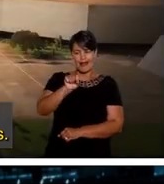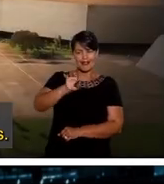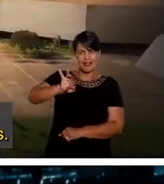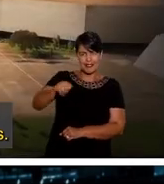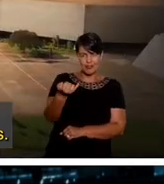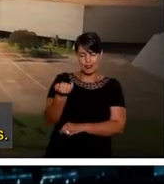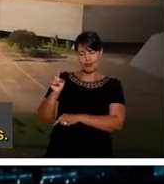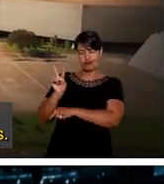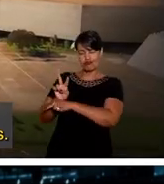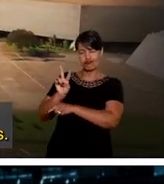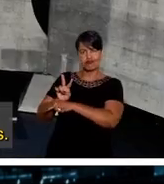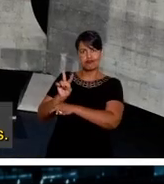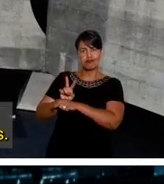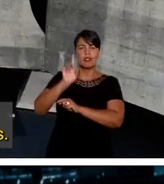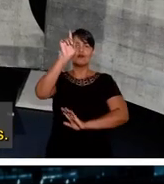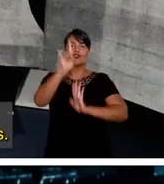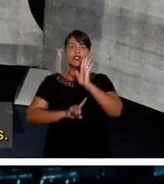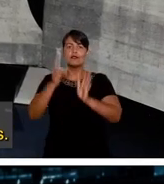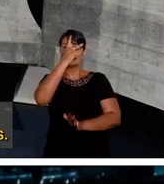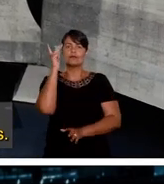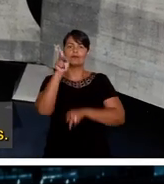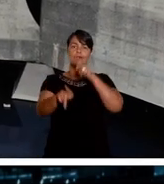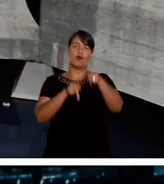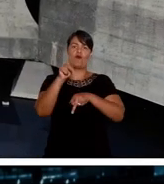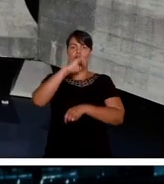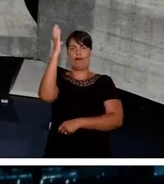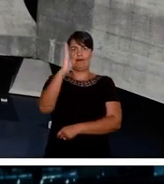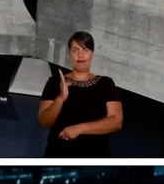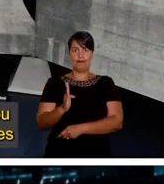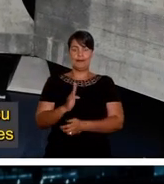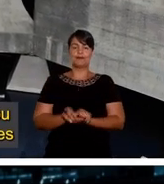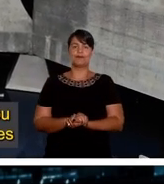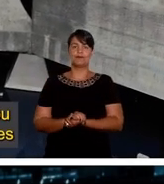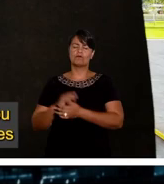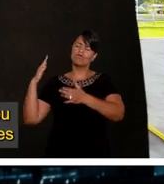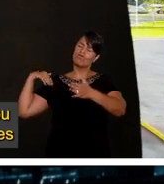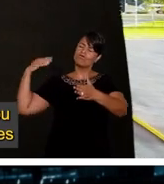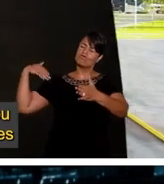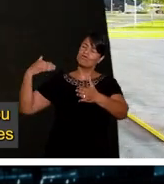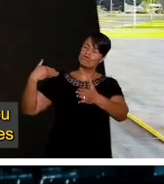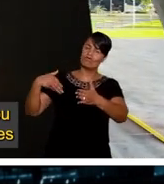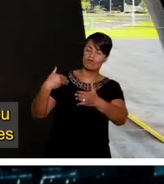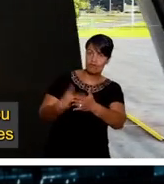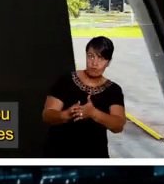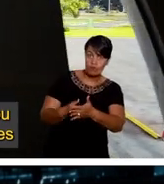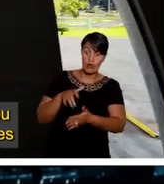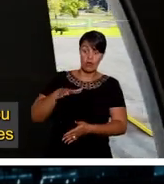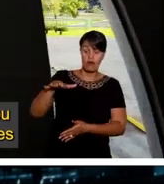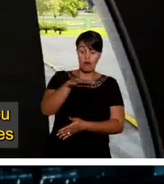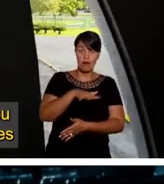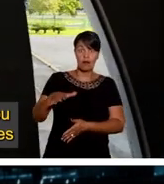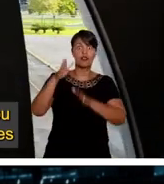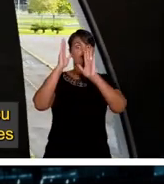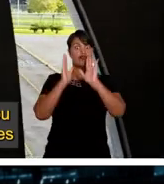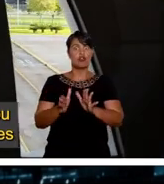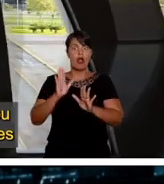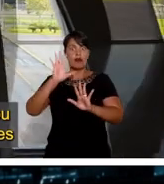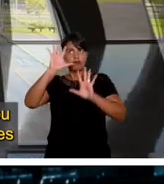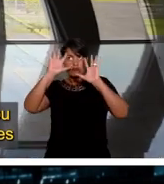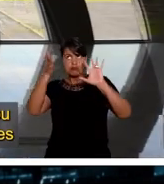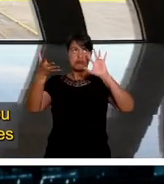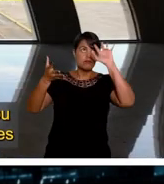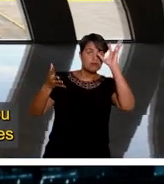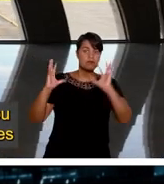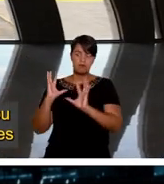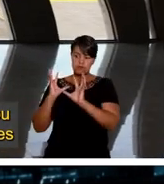1988, o STJ é o guardião dos direitos dos brasileiros. Desde a sua criação, a Corte Superior já julgou